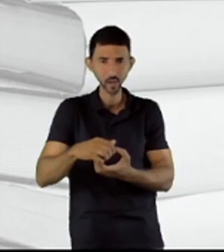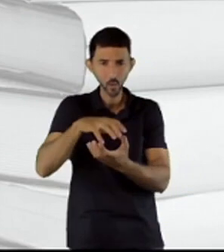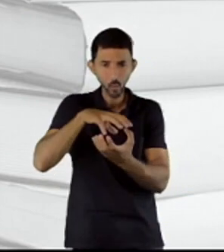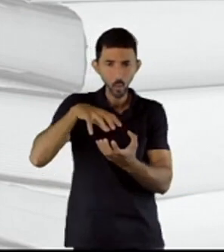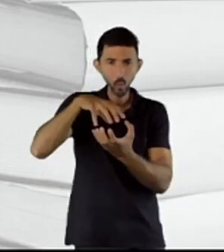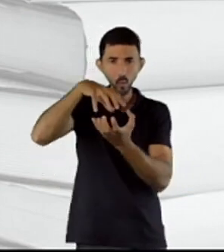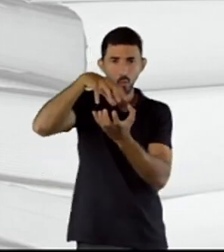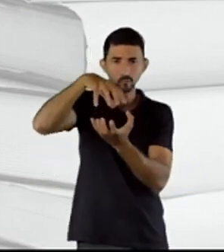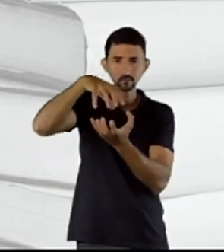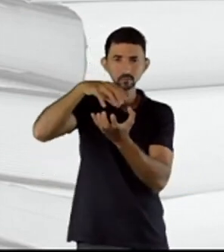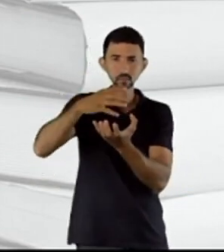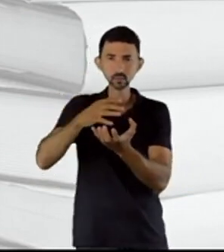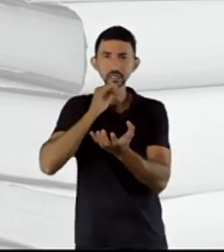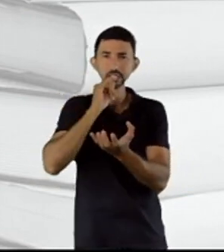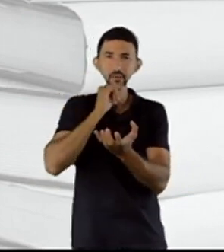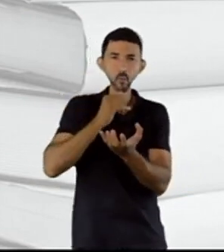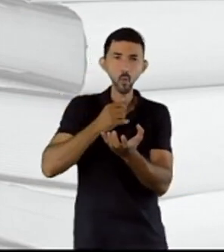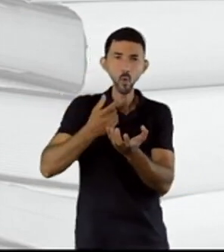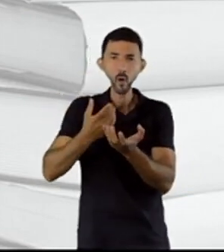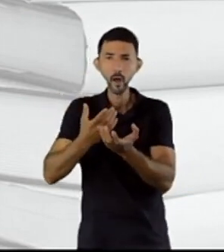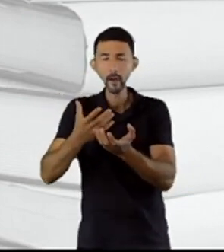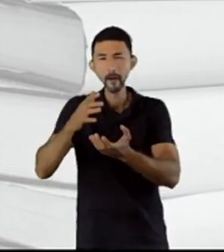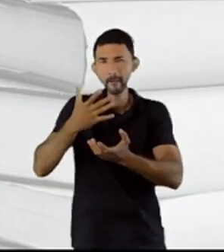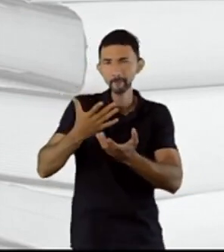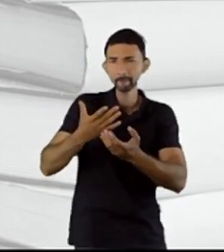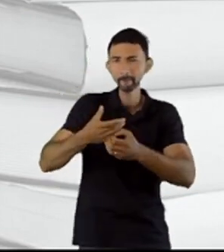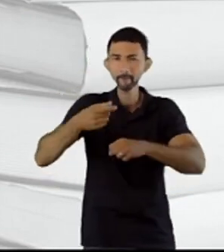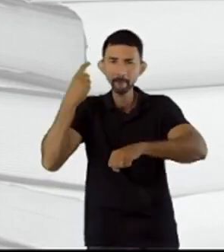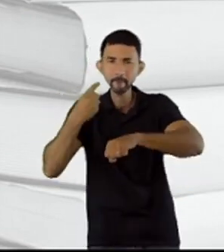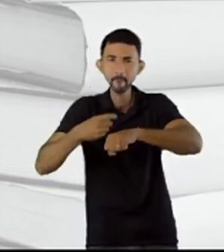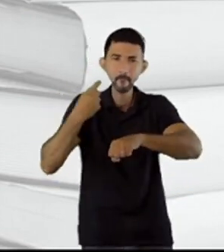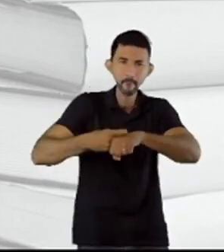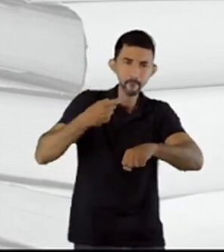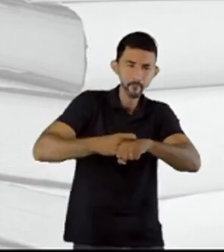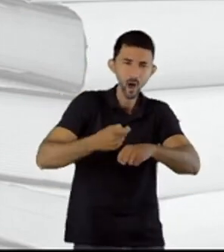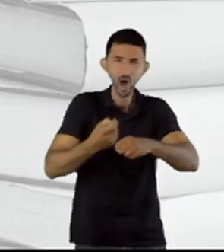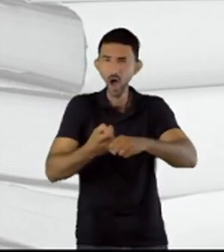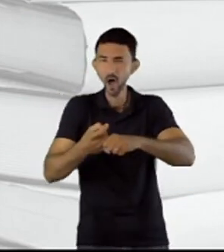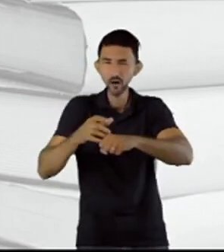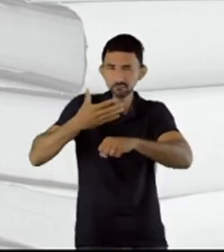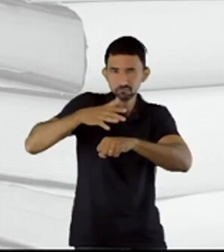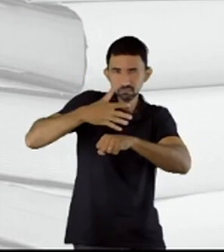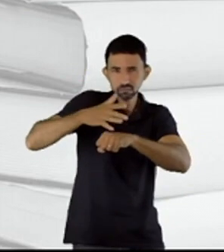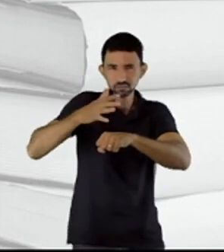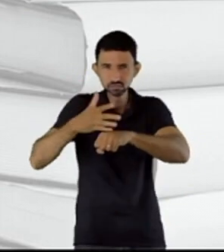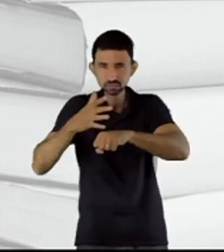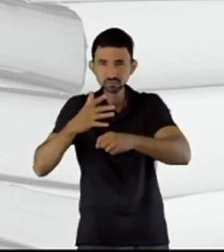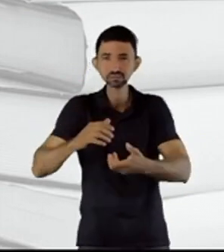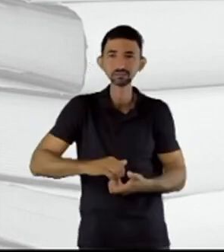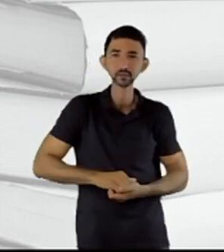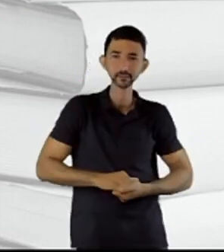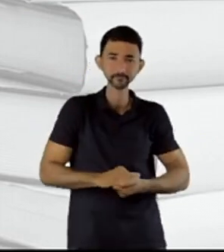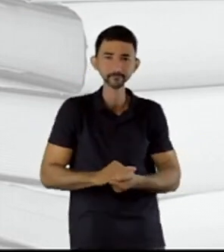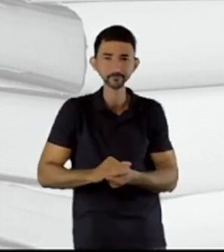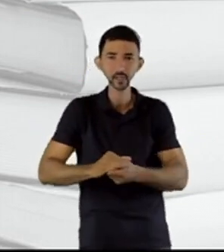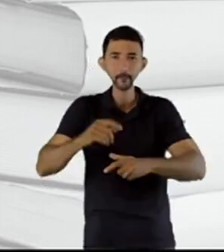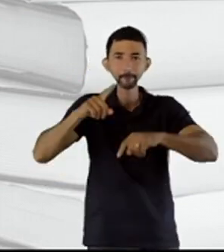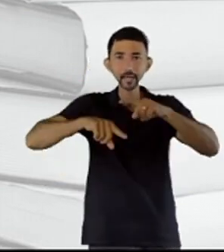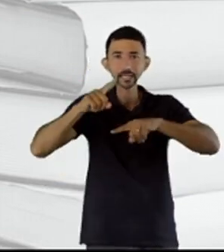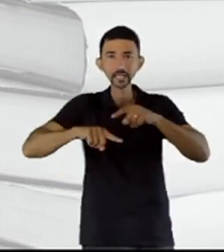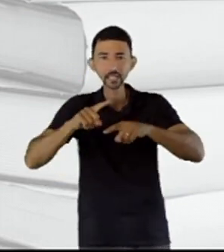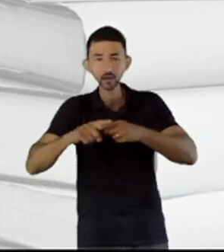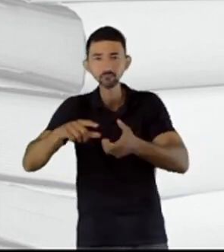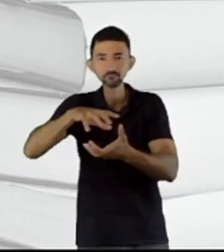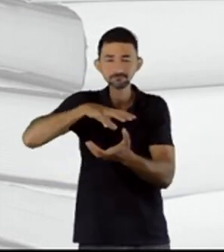basicamente, ela não era sólida tecnicamente, né? Ela era semissólida, com esses materiais